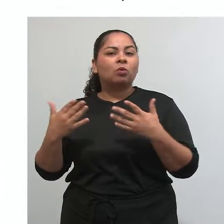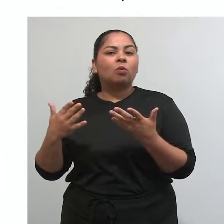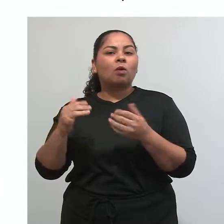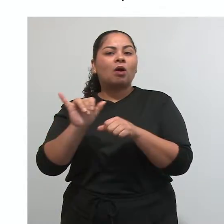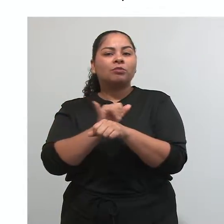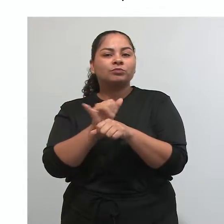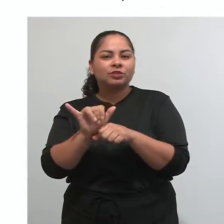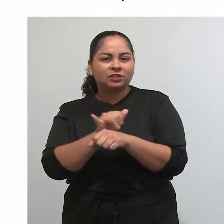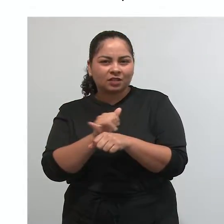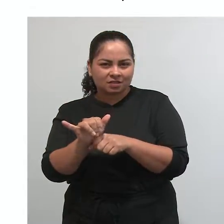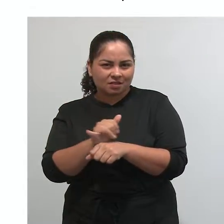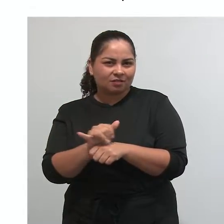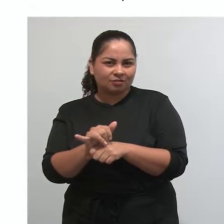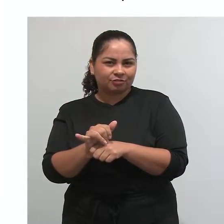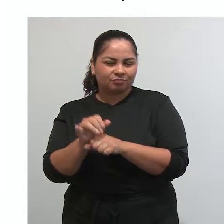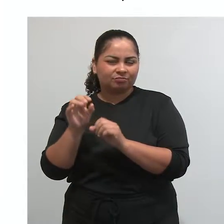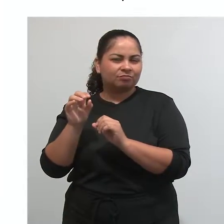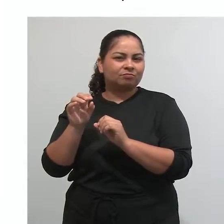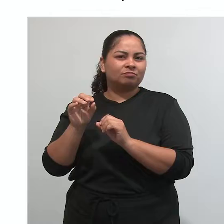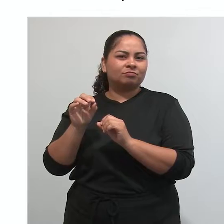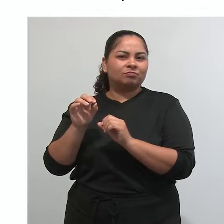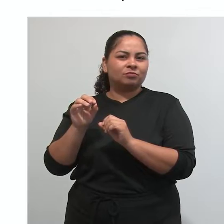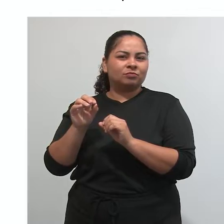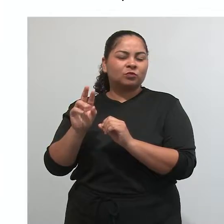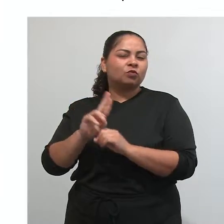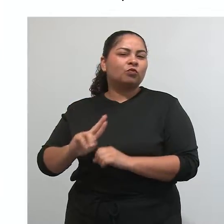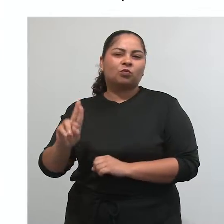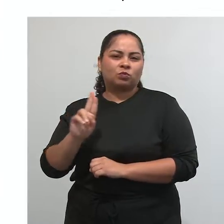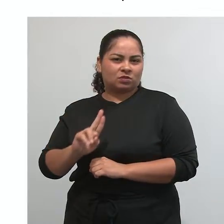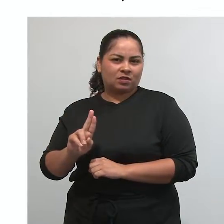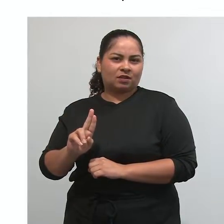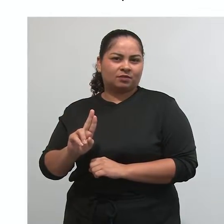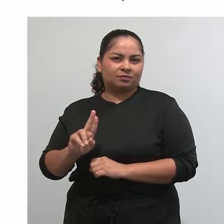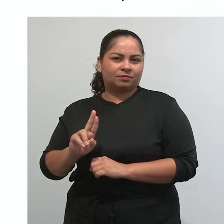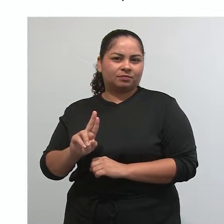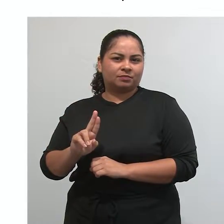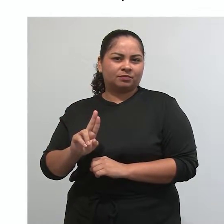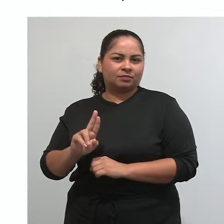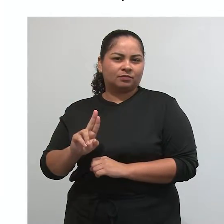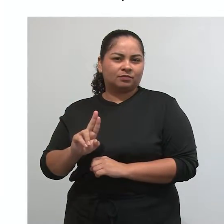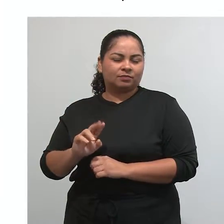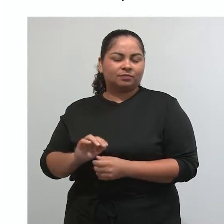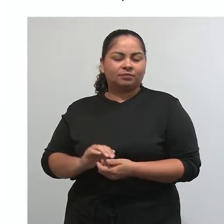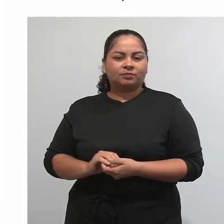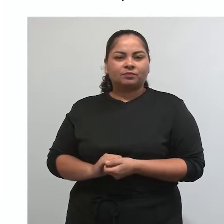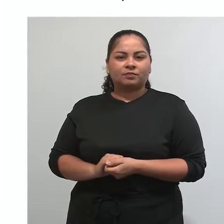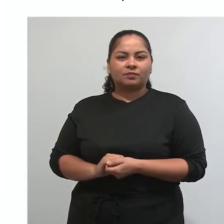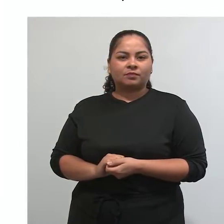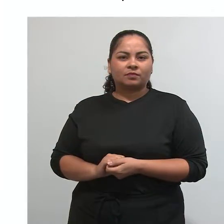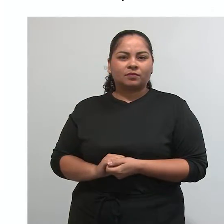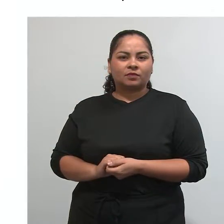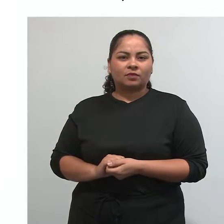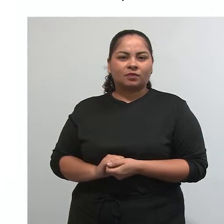na harmonia, que elas entendam a diferença, né,